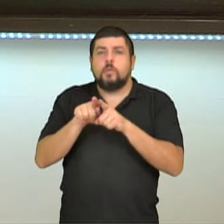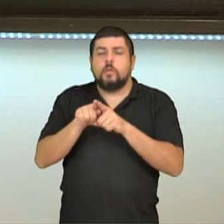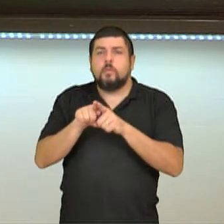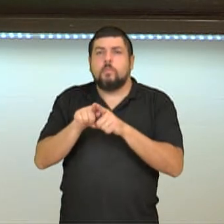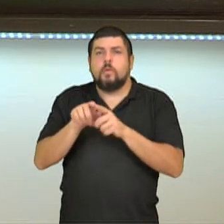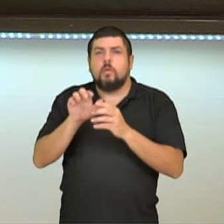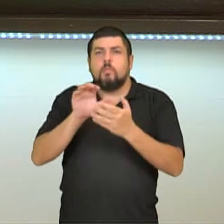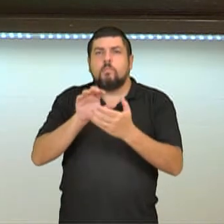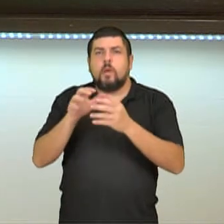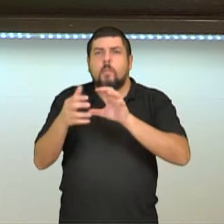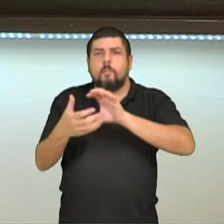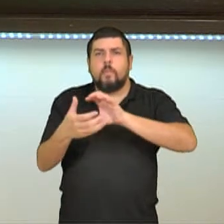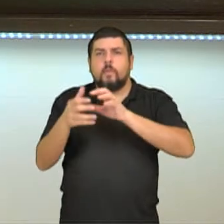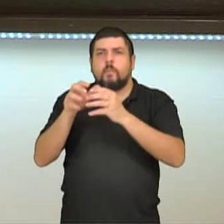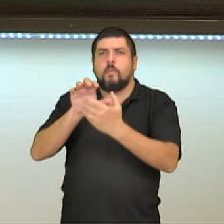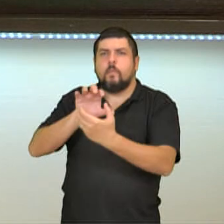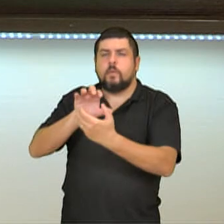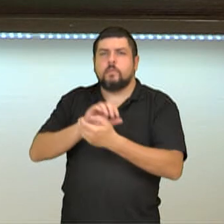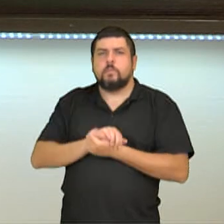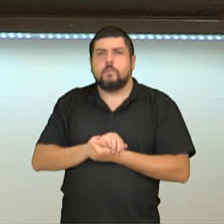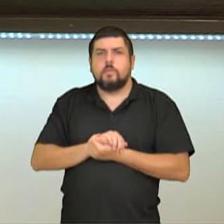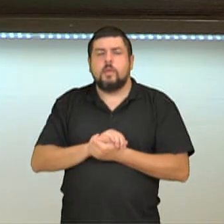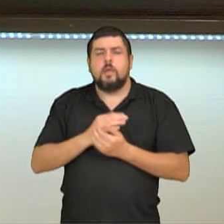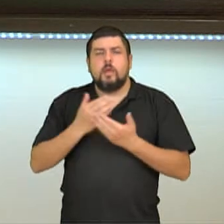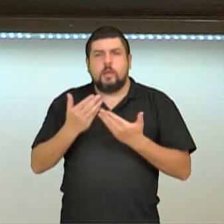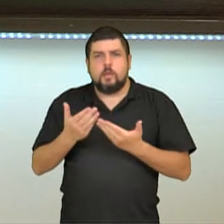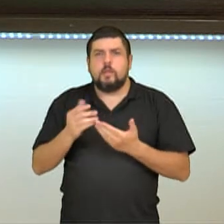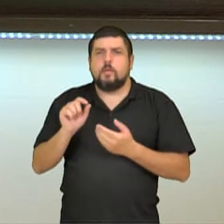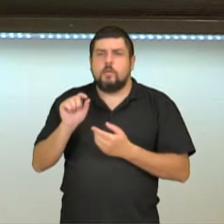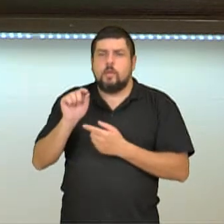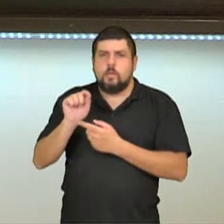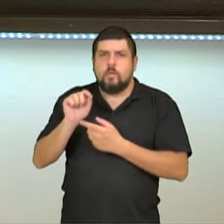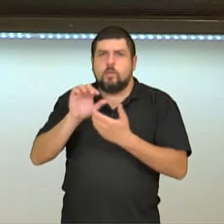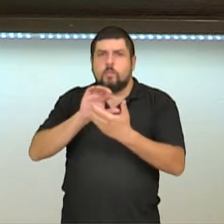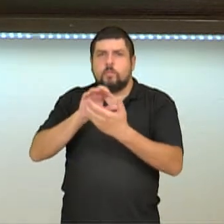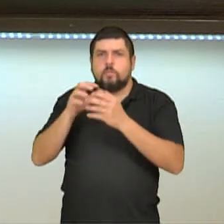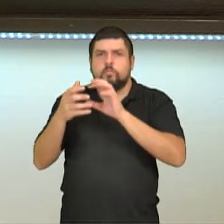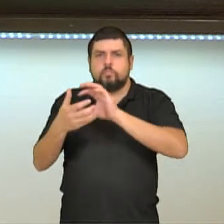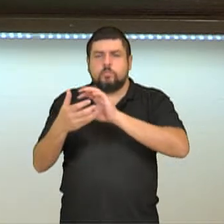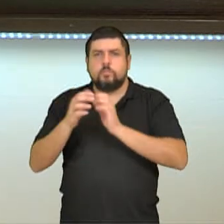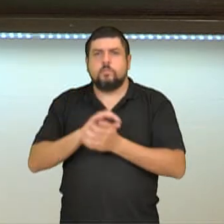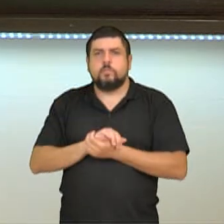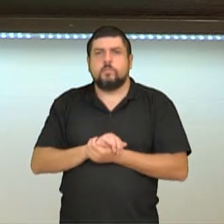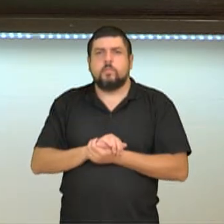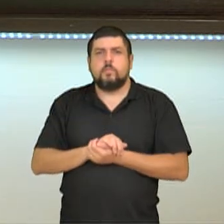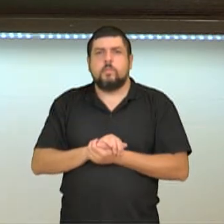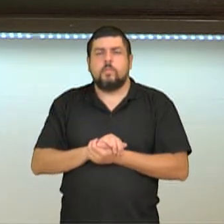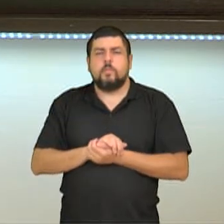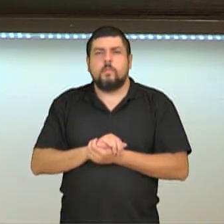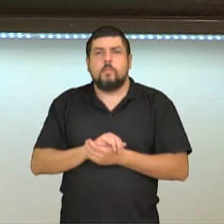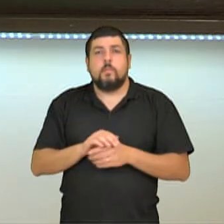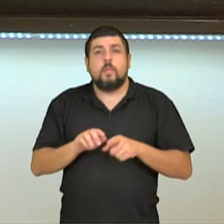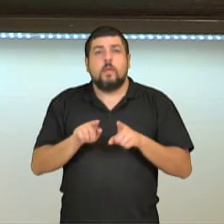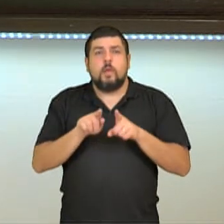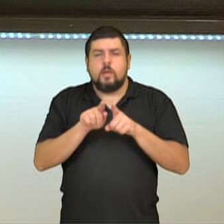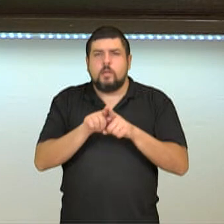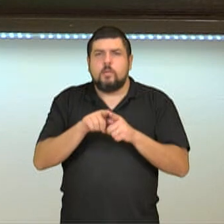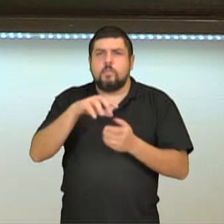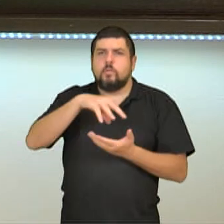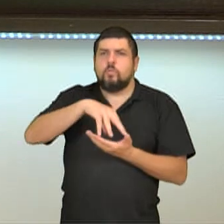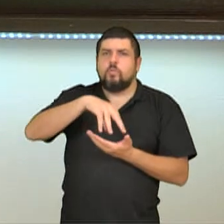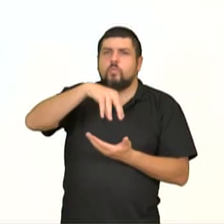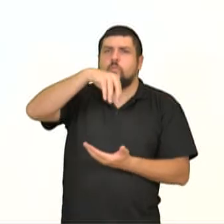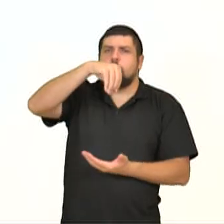de três dimensões. Então, ele é uma figura, um objeto não plano. E mesma coisa para os cones das ruas,